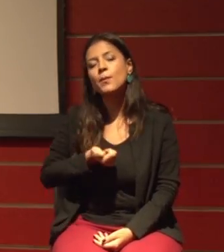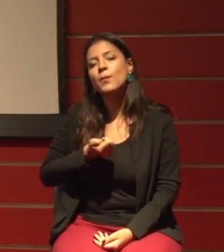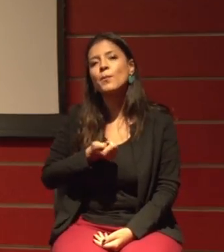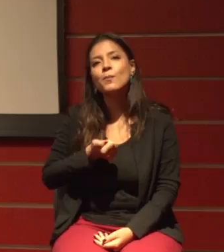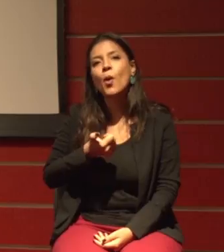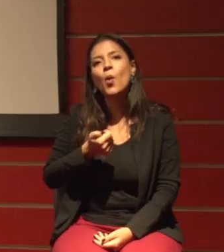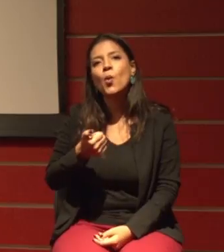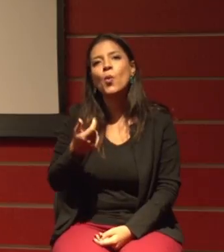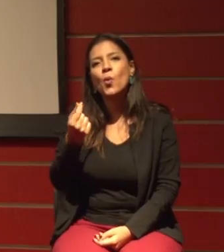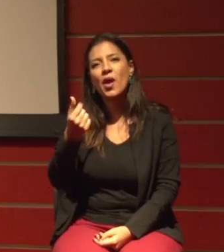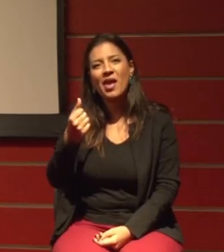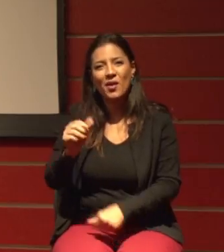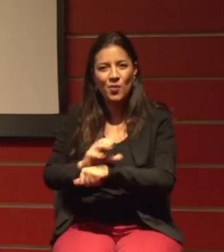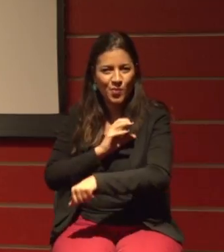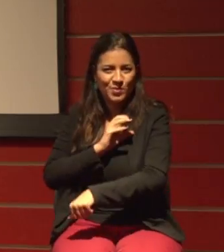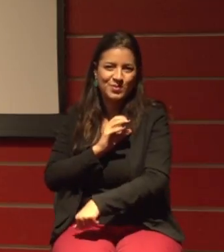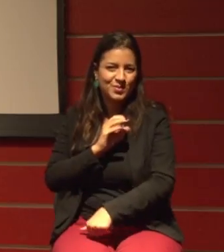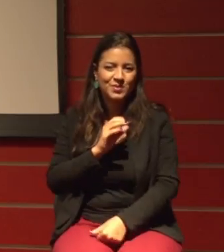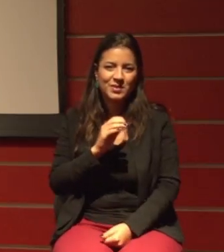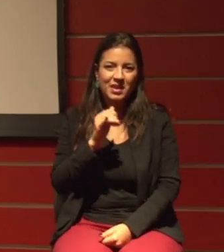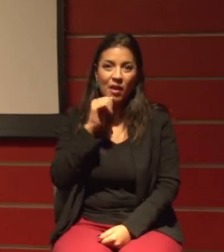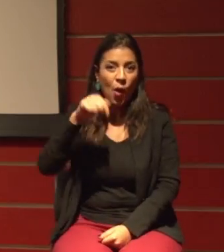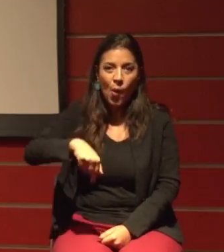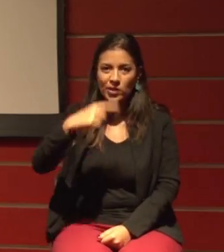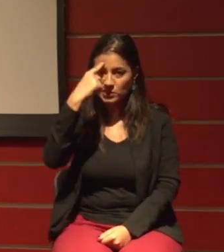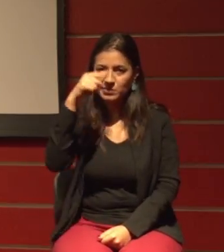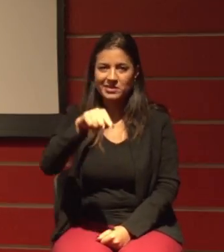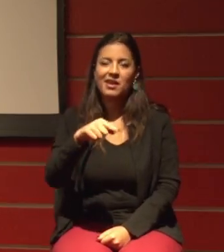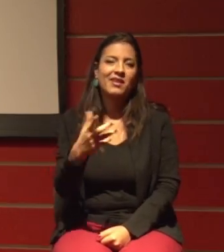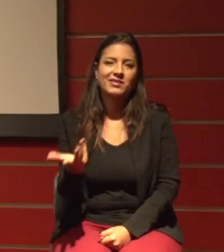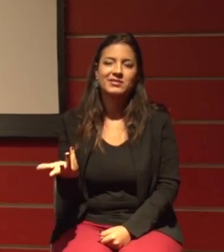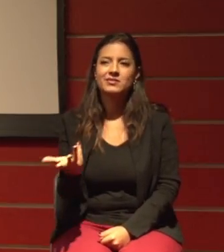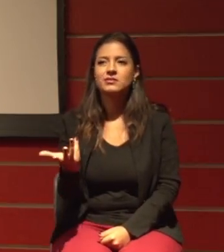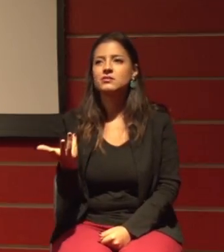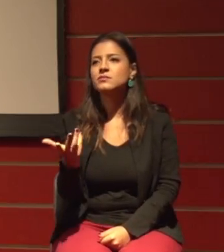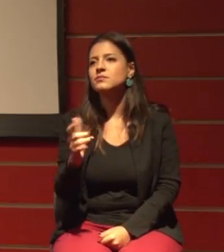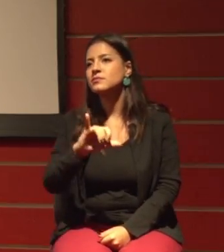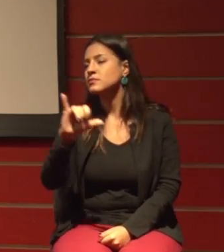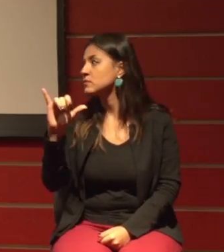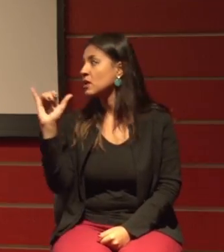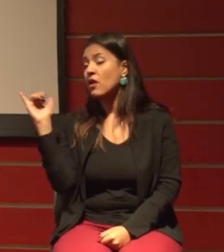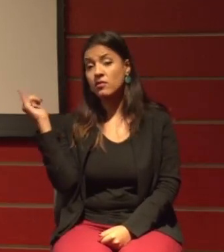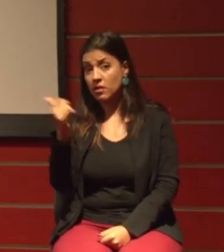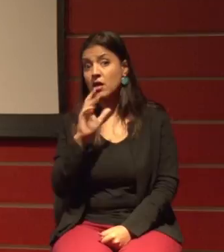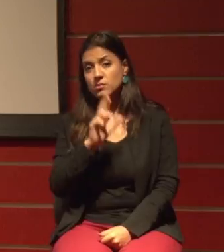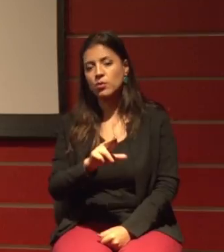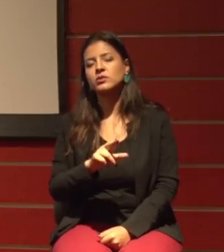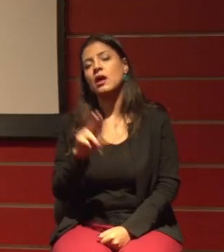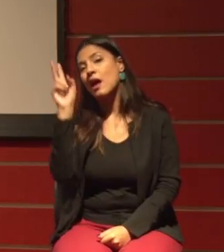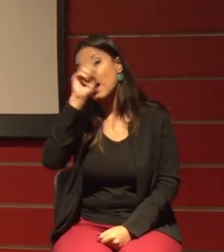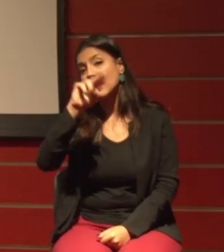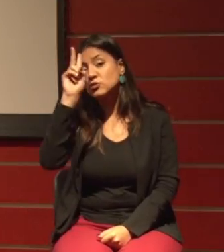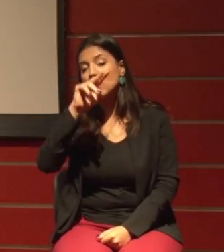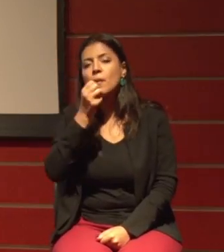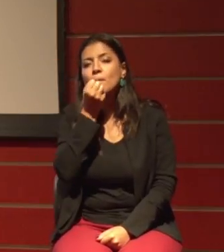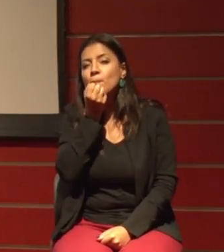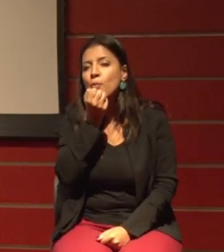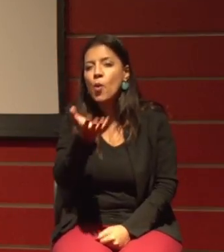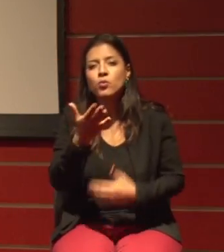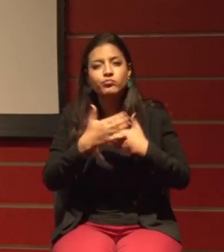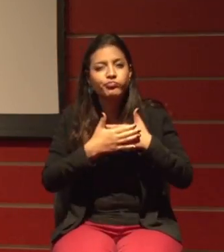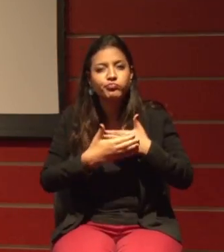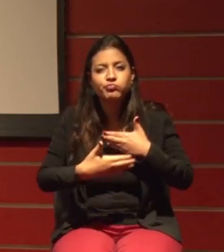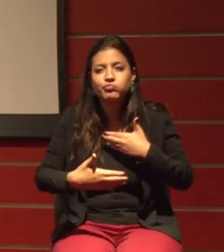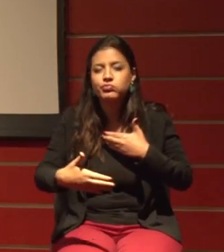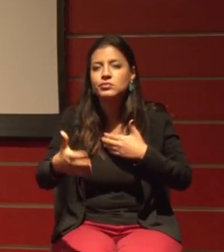PR gente mas a história é é extremamente bem contada é é instigante de você